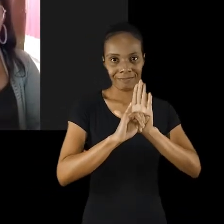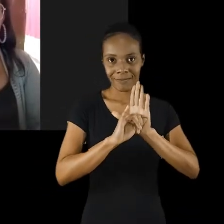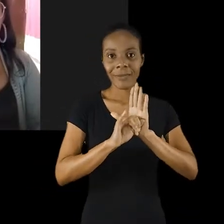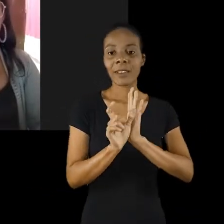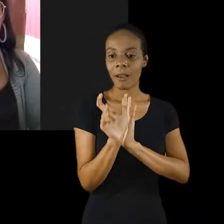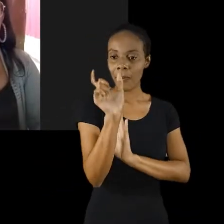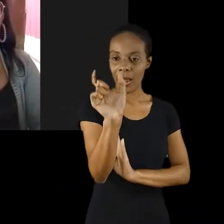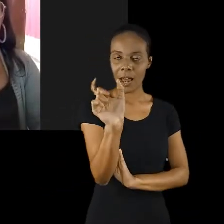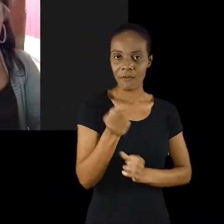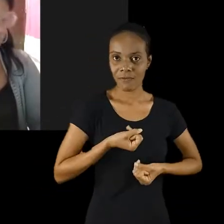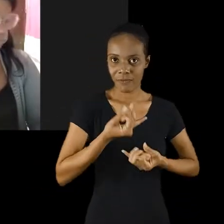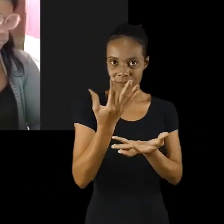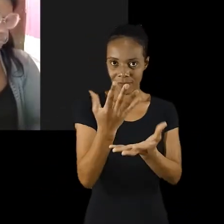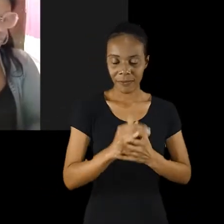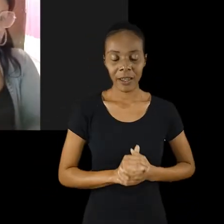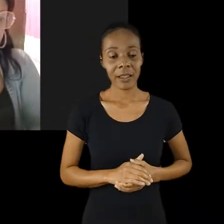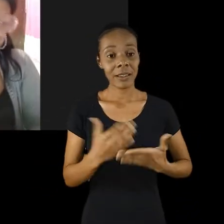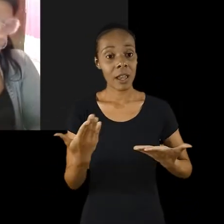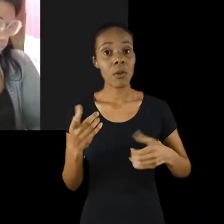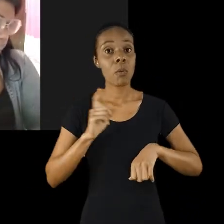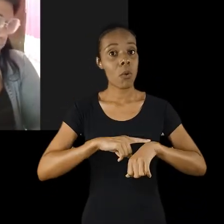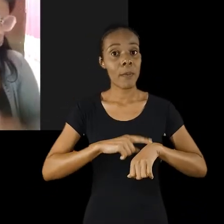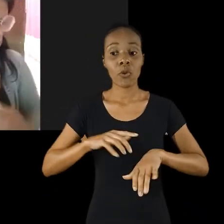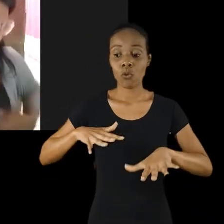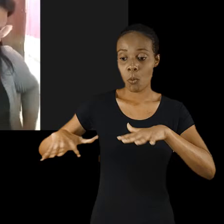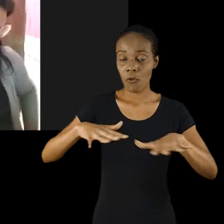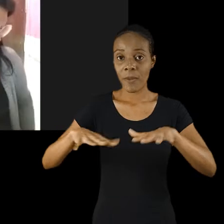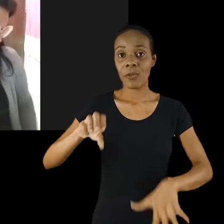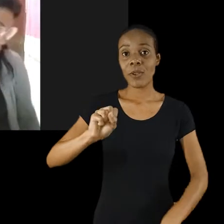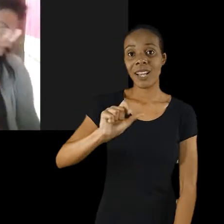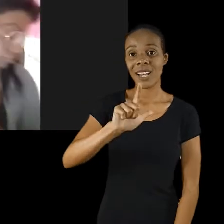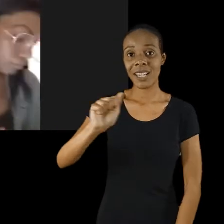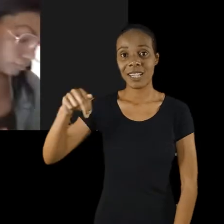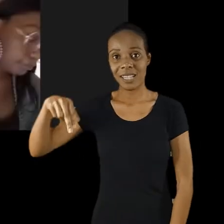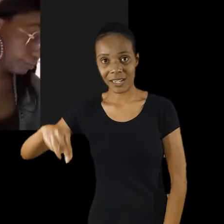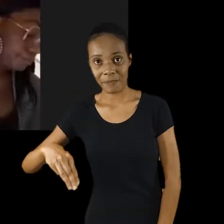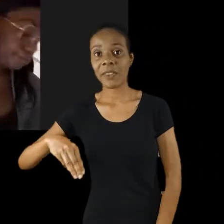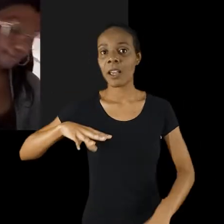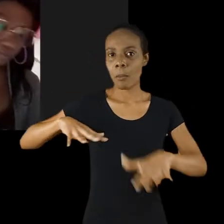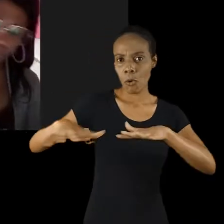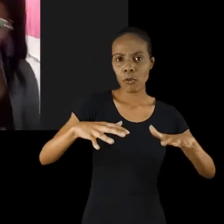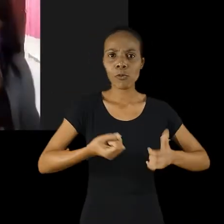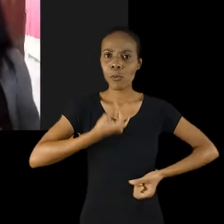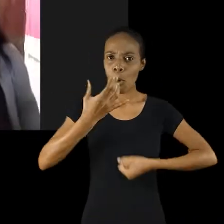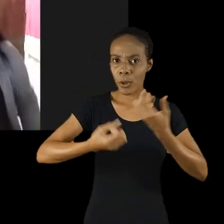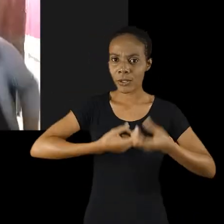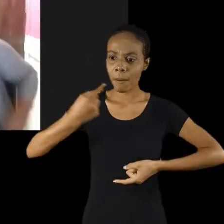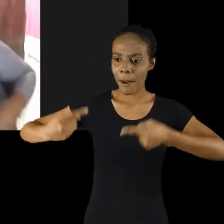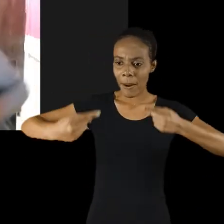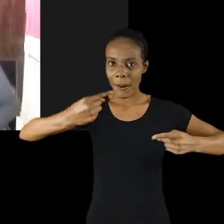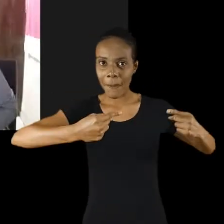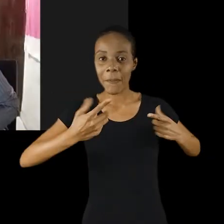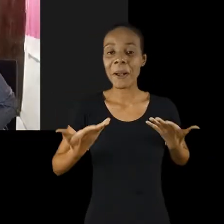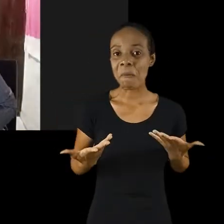de repente, através do movimento do Islã, assim, não só, né, mas o reconhecimento mesmo da minha ancestralidade, assim. Quando